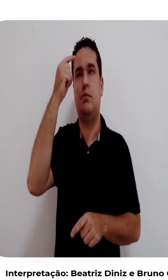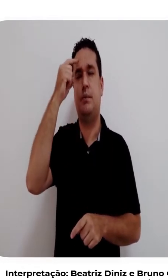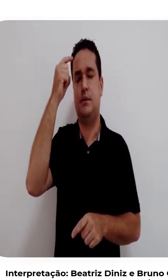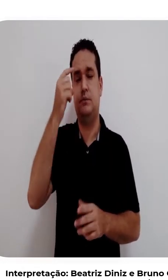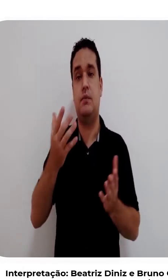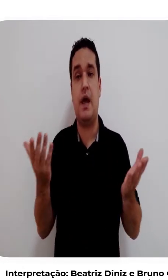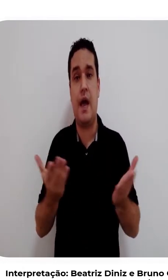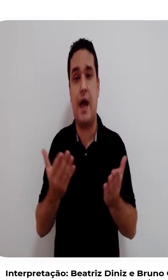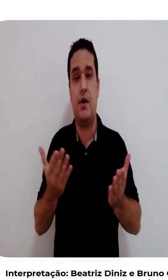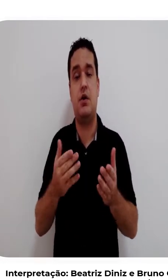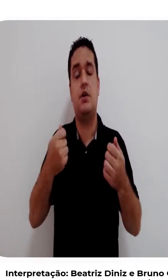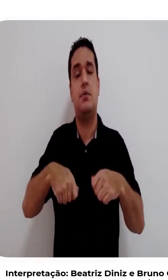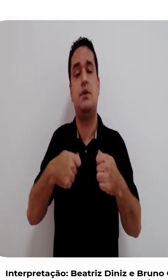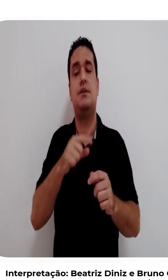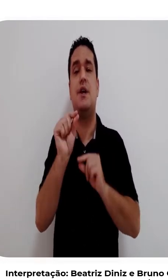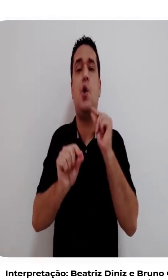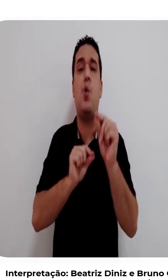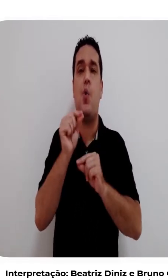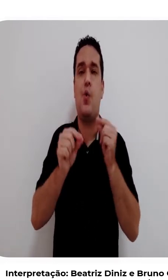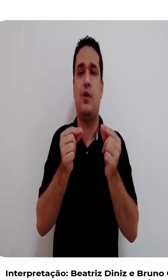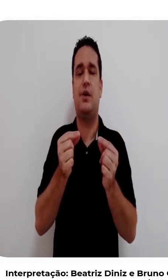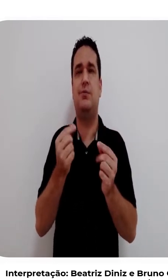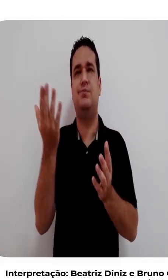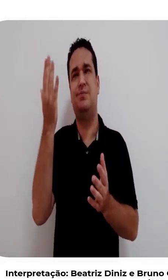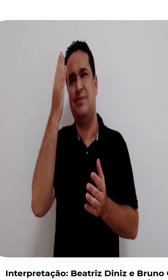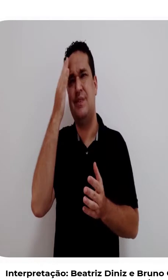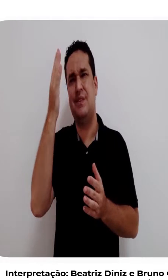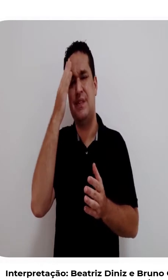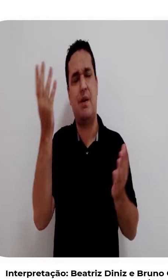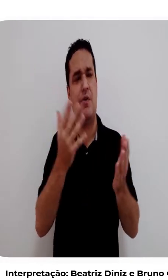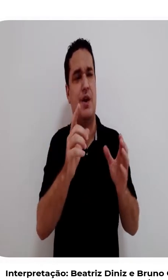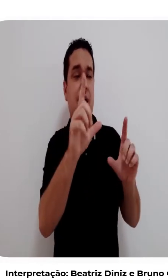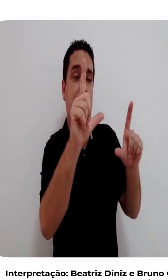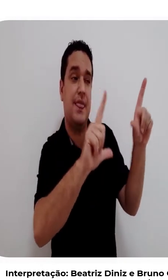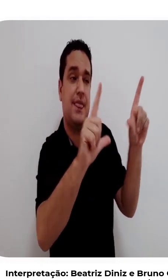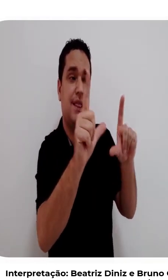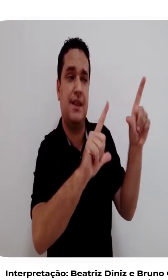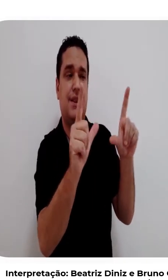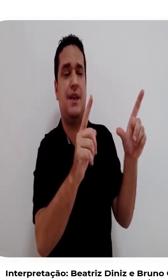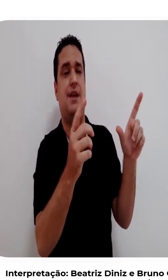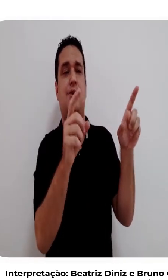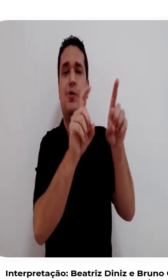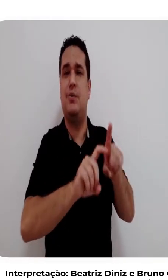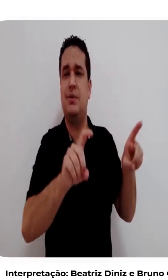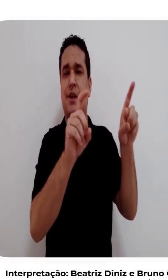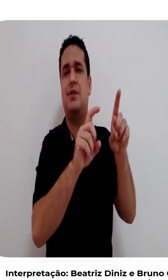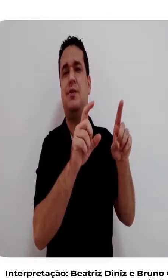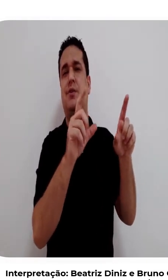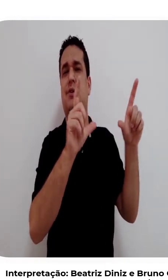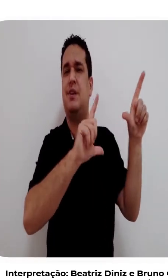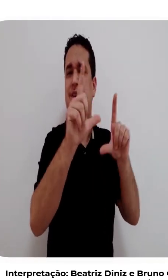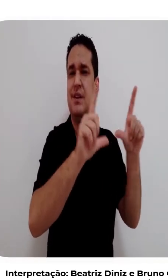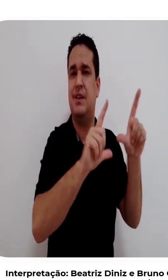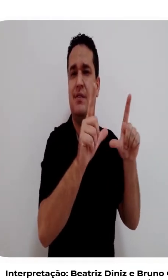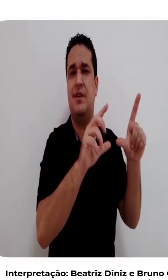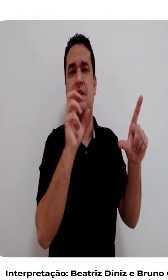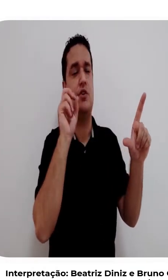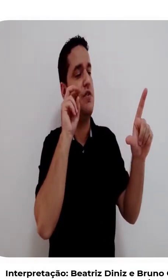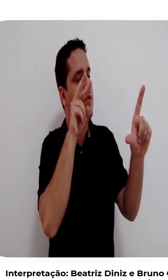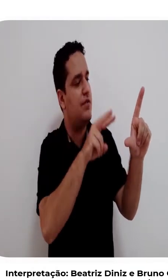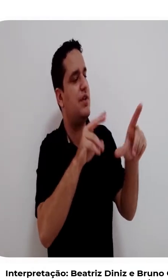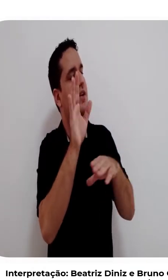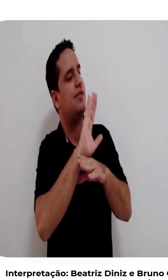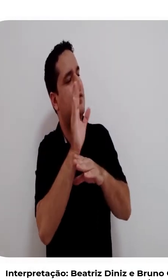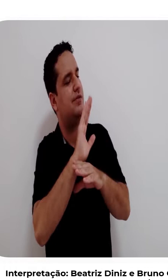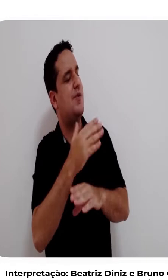nesse momento, é que em tempos de tantas telas, né, de telas que deixaram de ser só diversão,